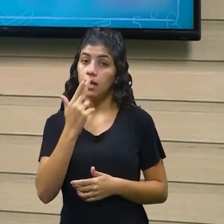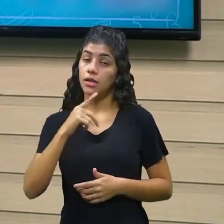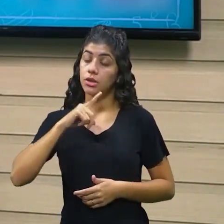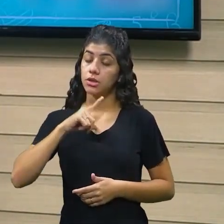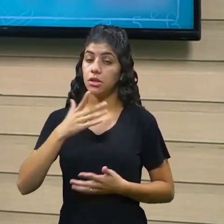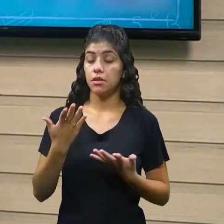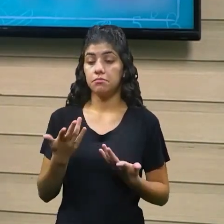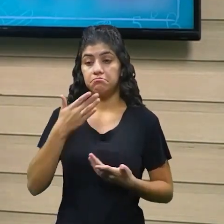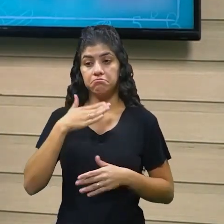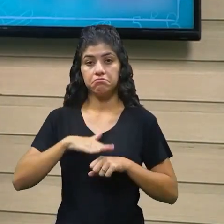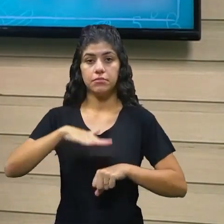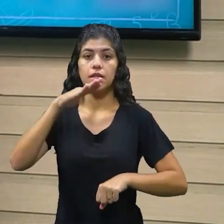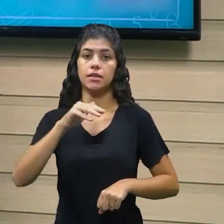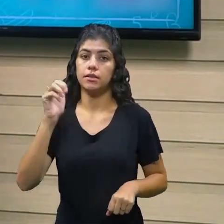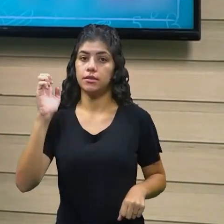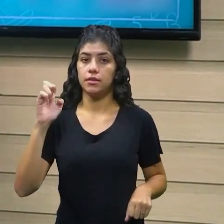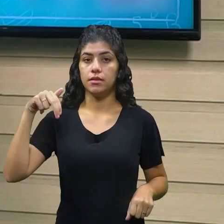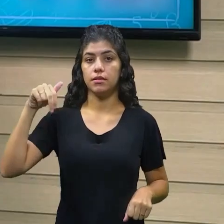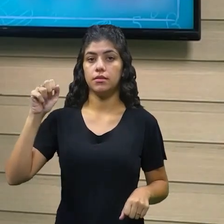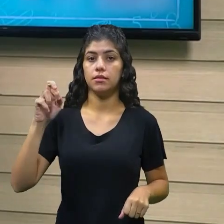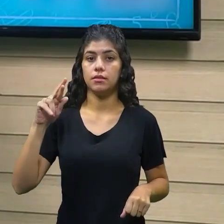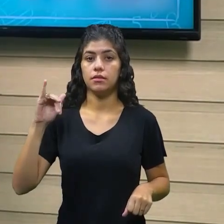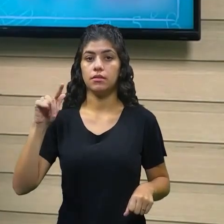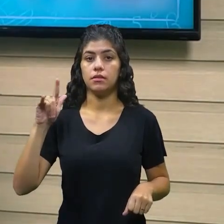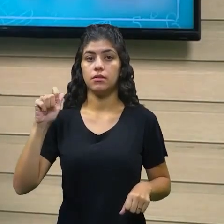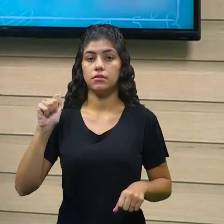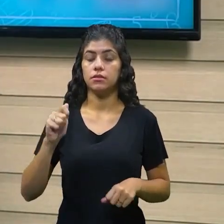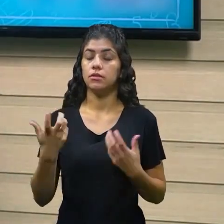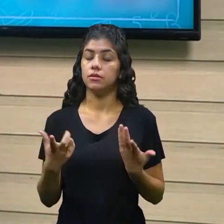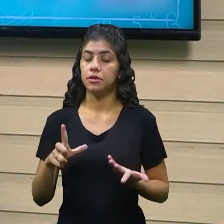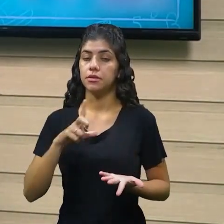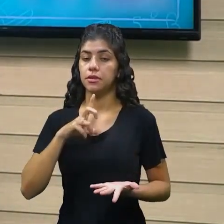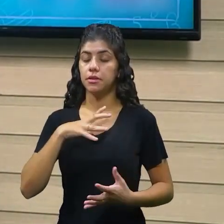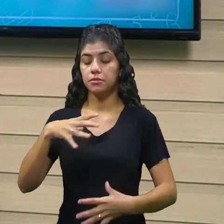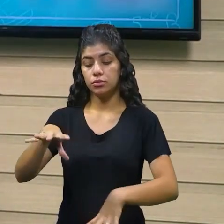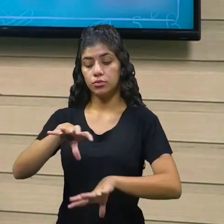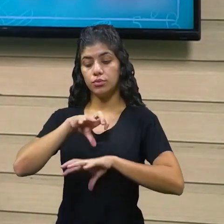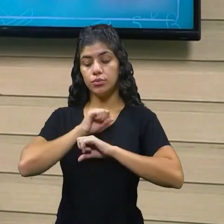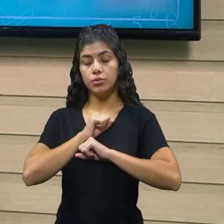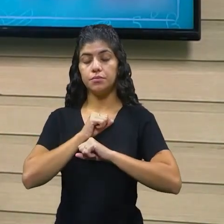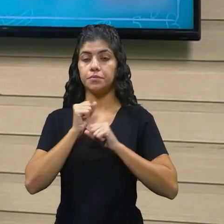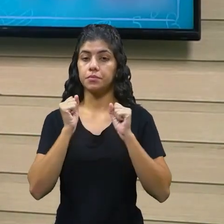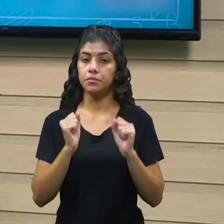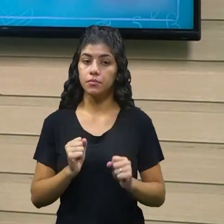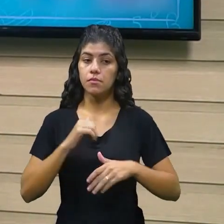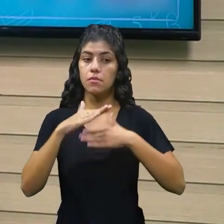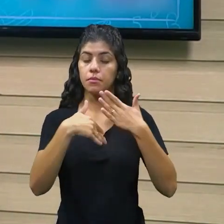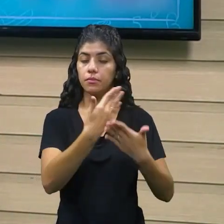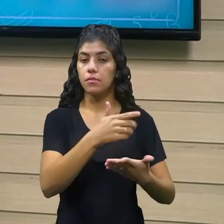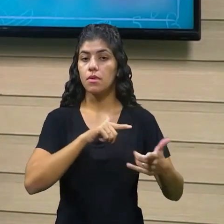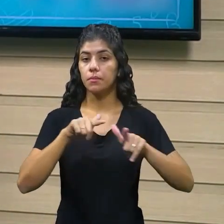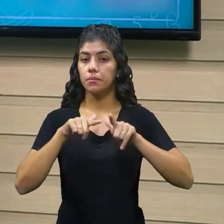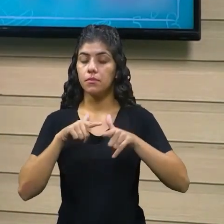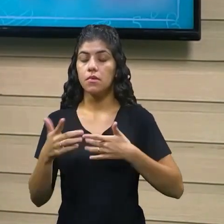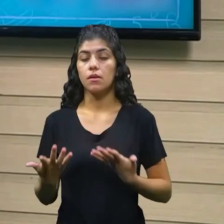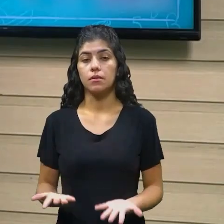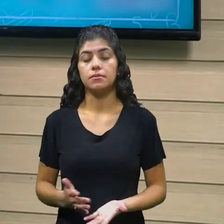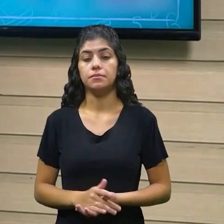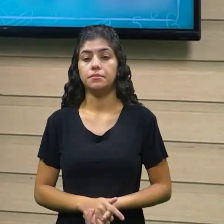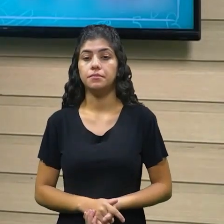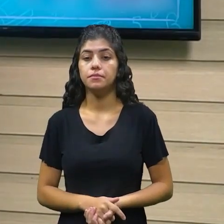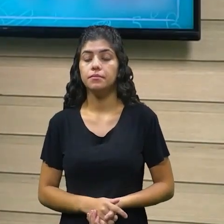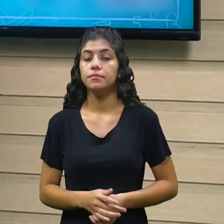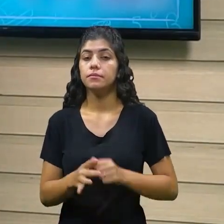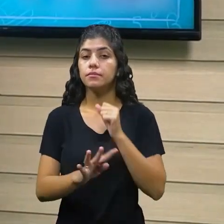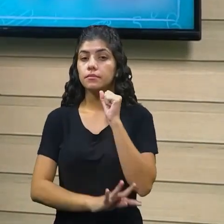energético, então você está adquirindo energia para o seu corpo, energia para que você possa desempenhar suas funções. Só que na